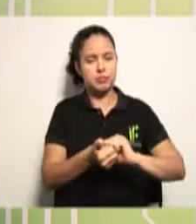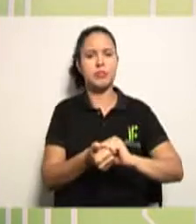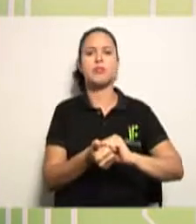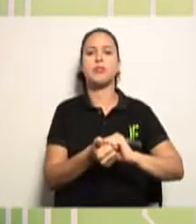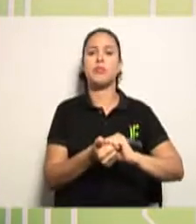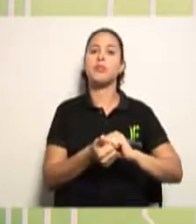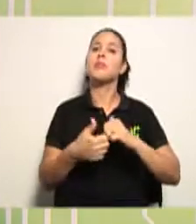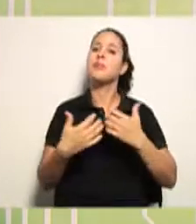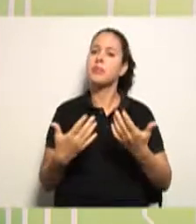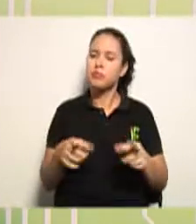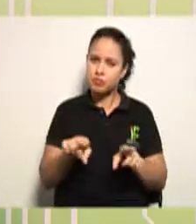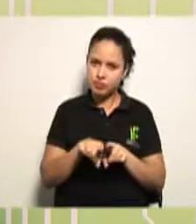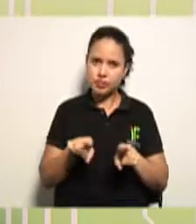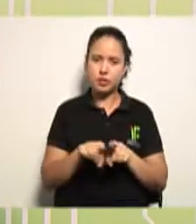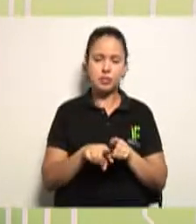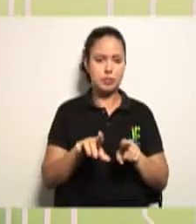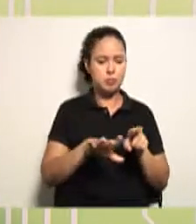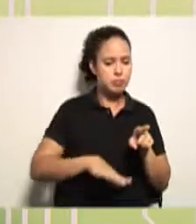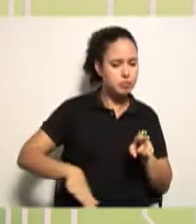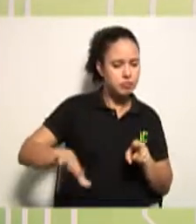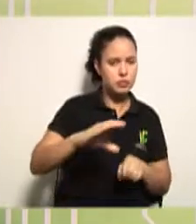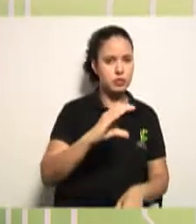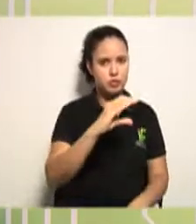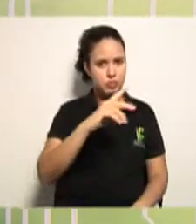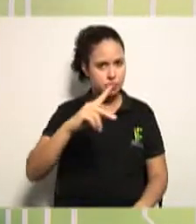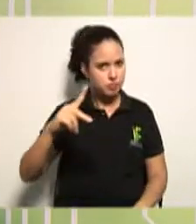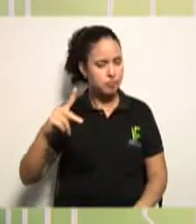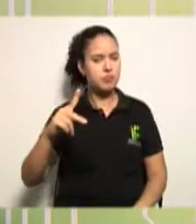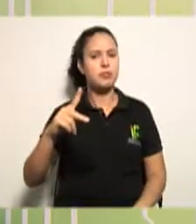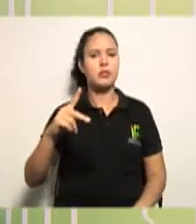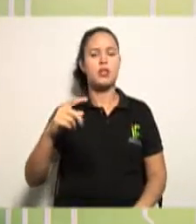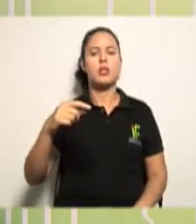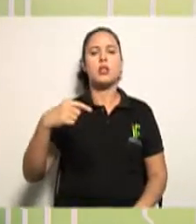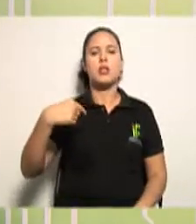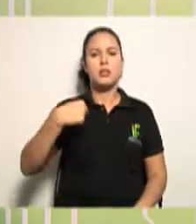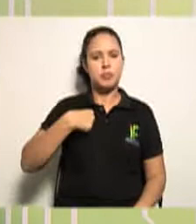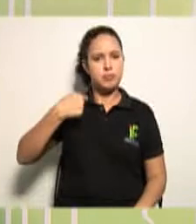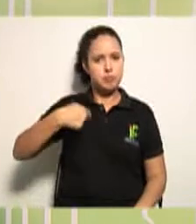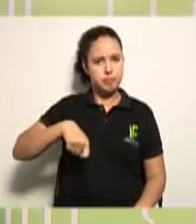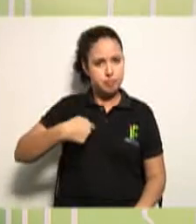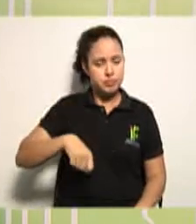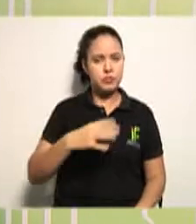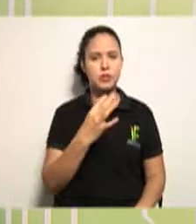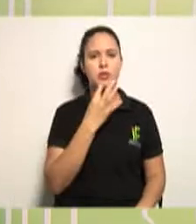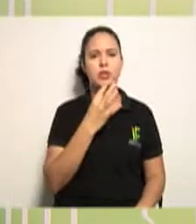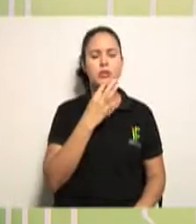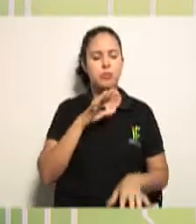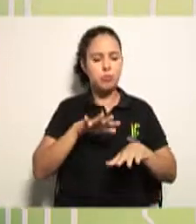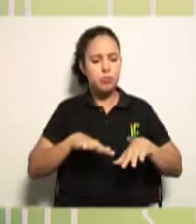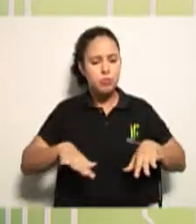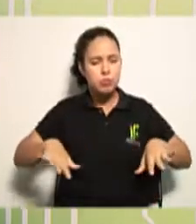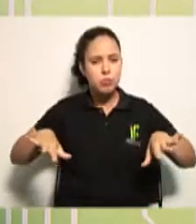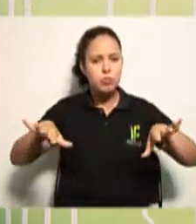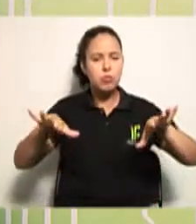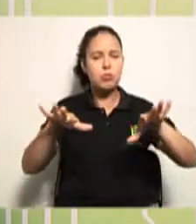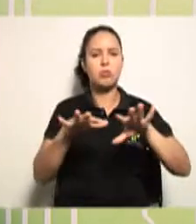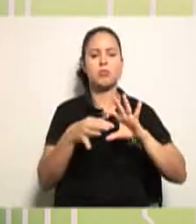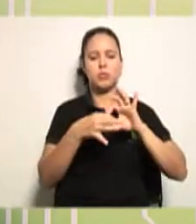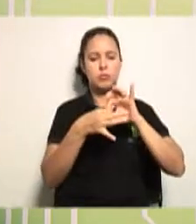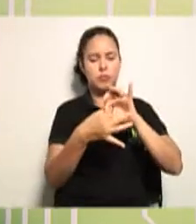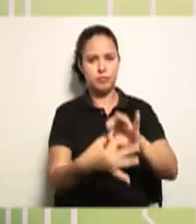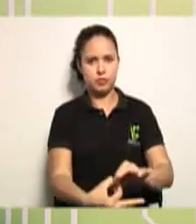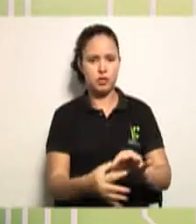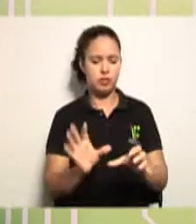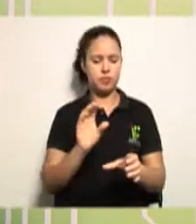numa cooperativa, imagina numa organização. Eu preciso conhecer tudo aquilo, todo o contexto onde nós estamos